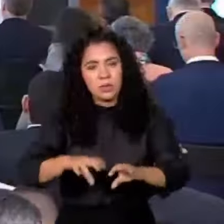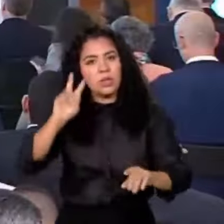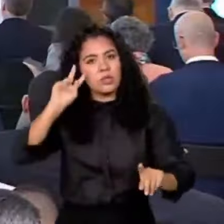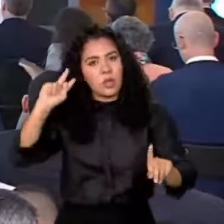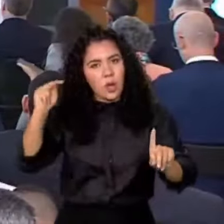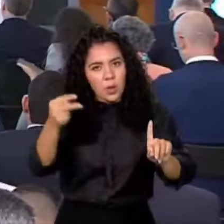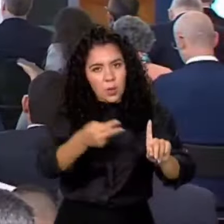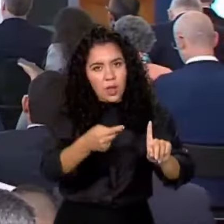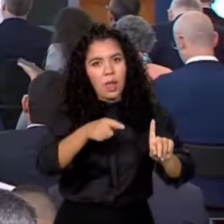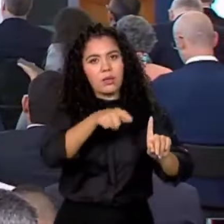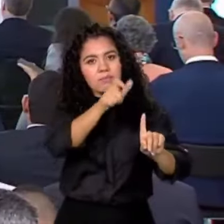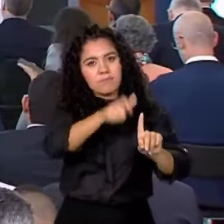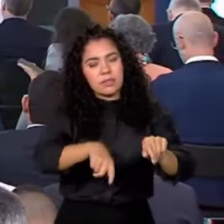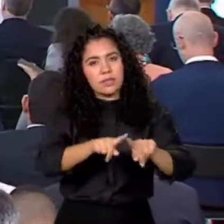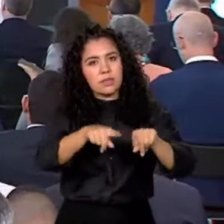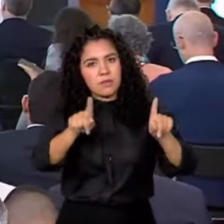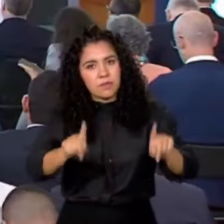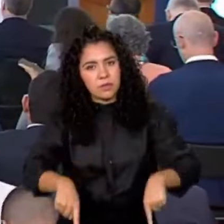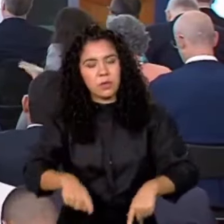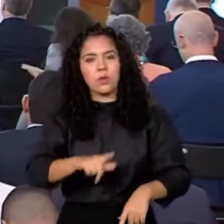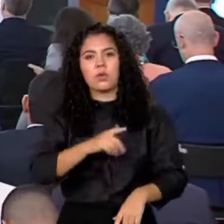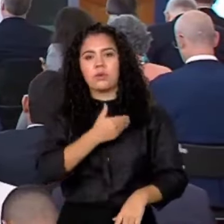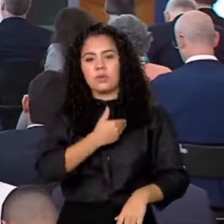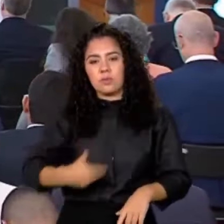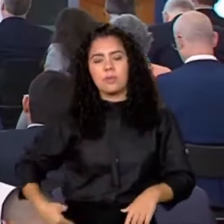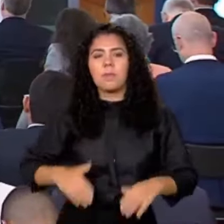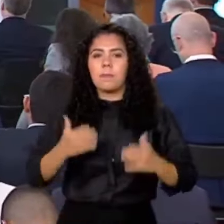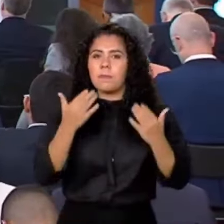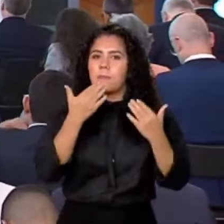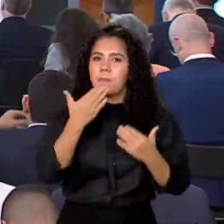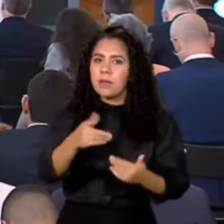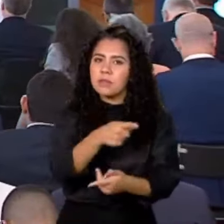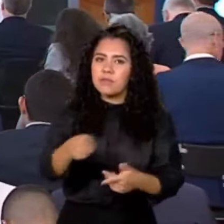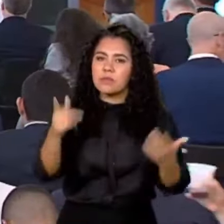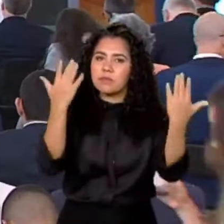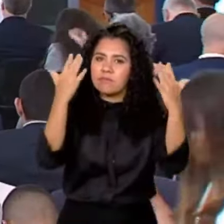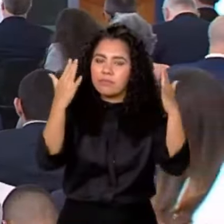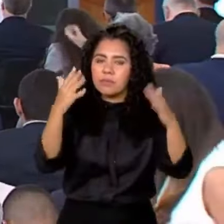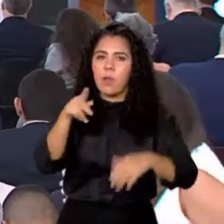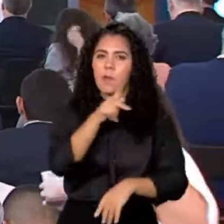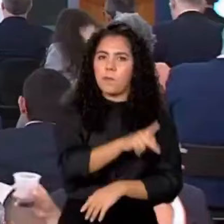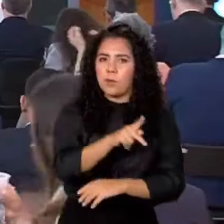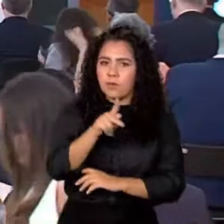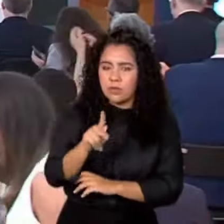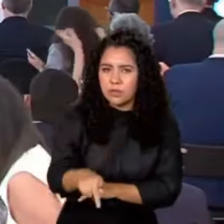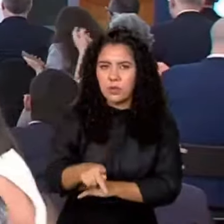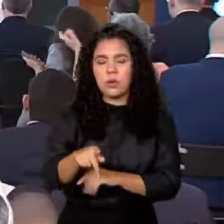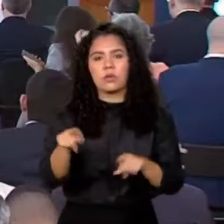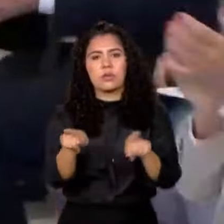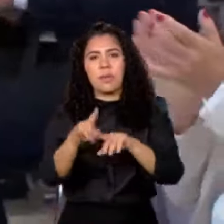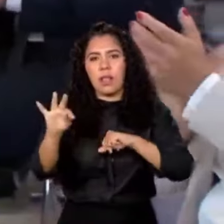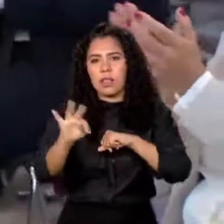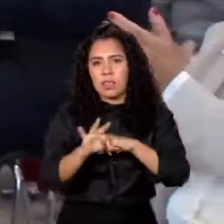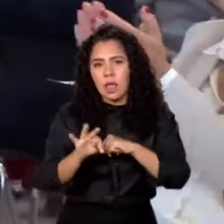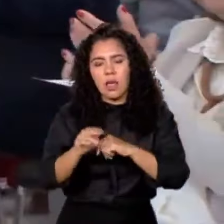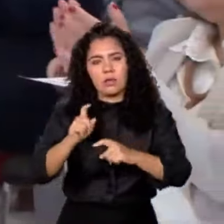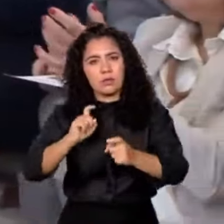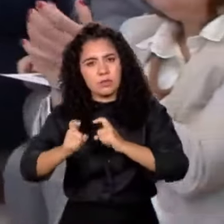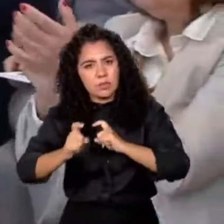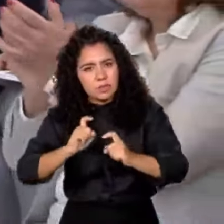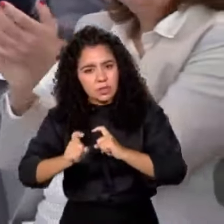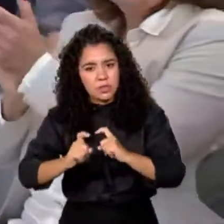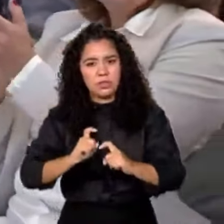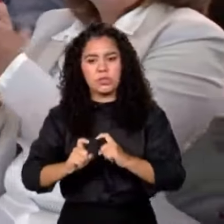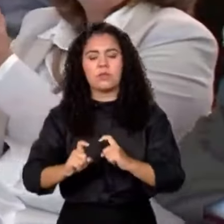federais da educação, a quem eu queria pedir uma salva de palmas, todos os professores, técnicos administrativos,